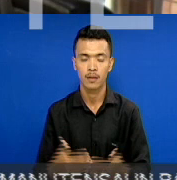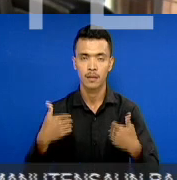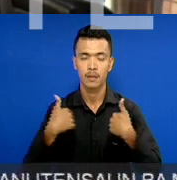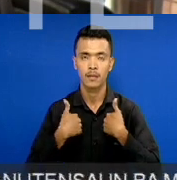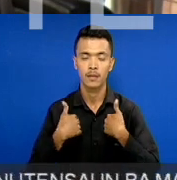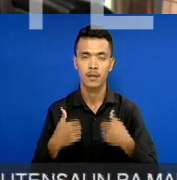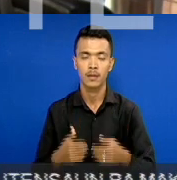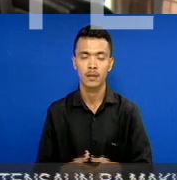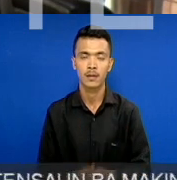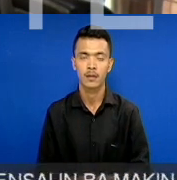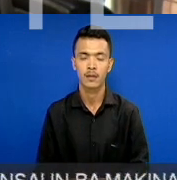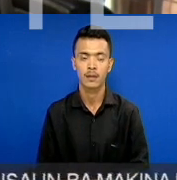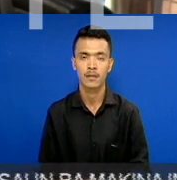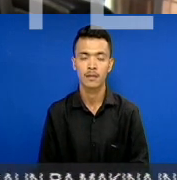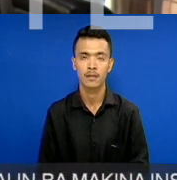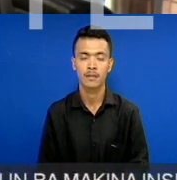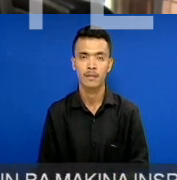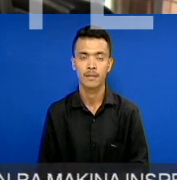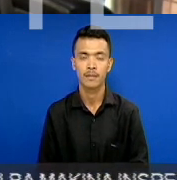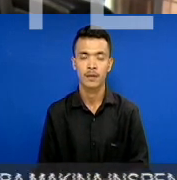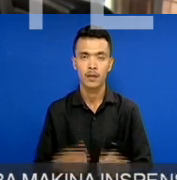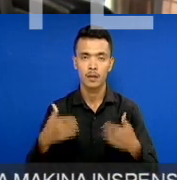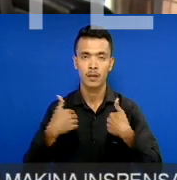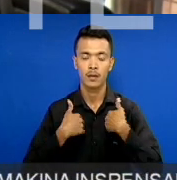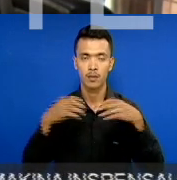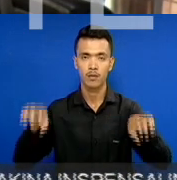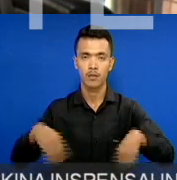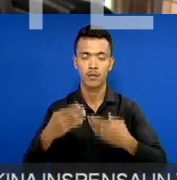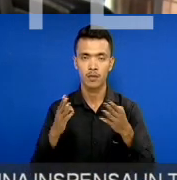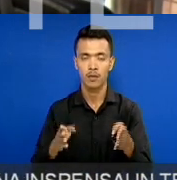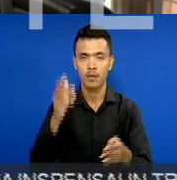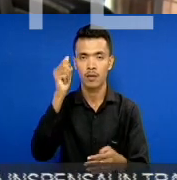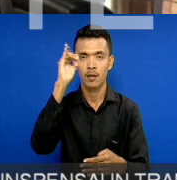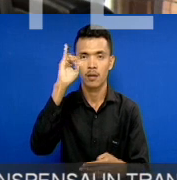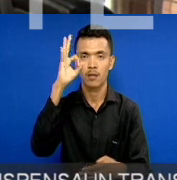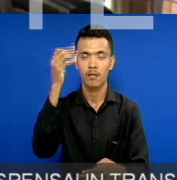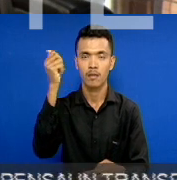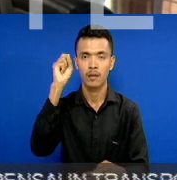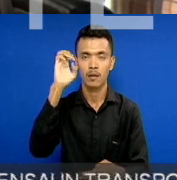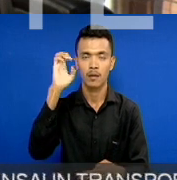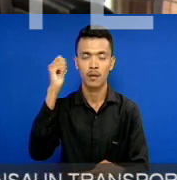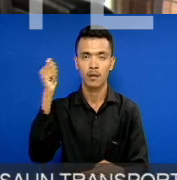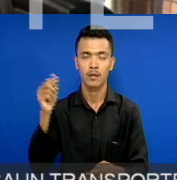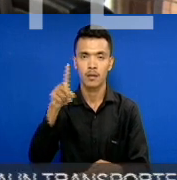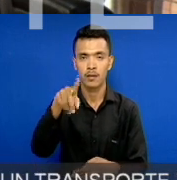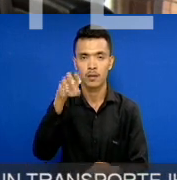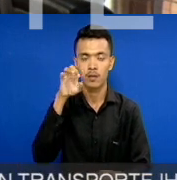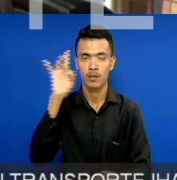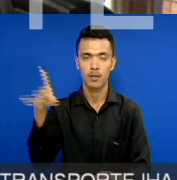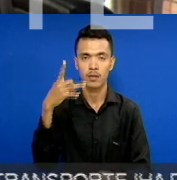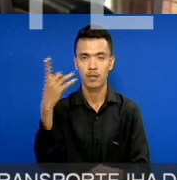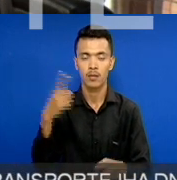na ano passado, mas não é normal. E a funcionário aí faz, e a 118 pessoas, né, mas